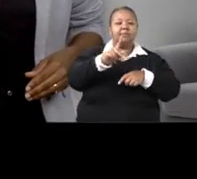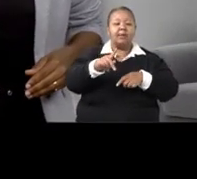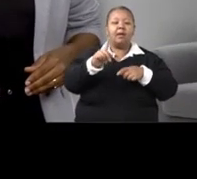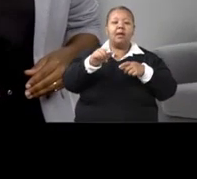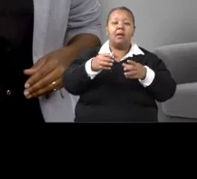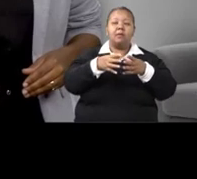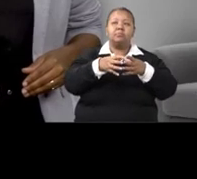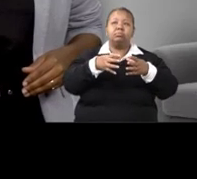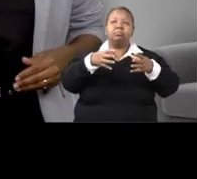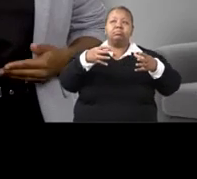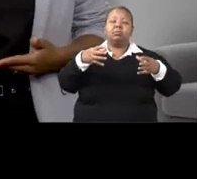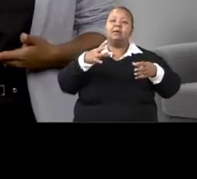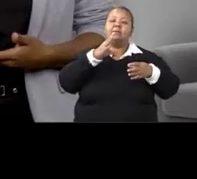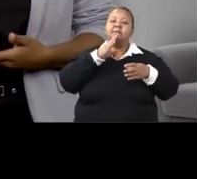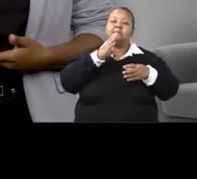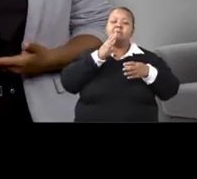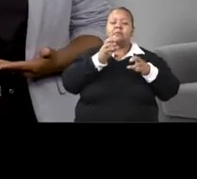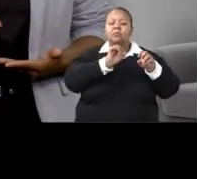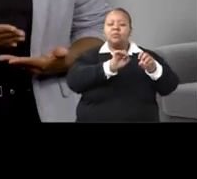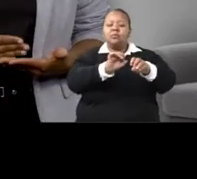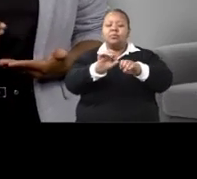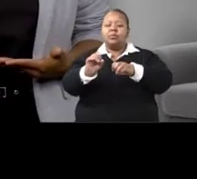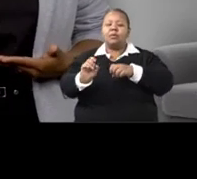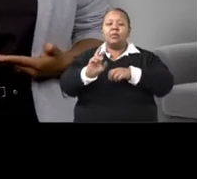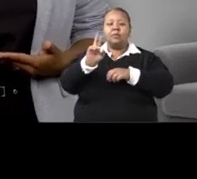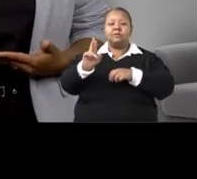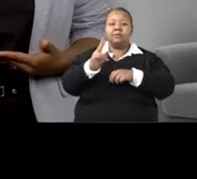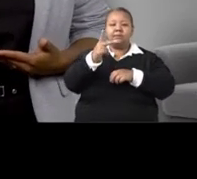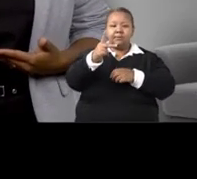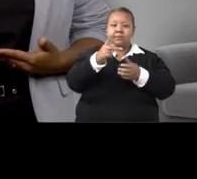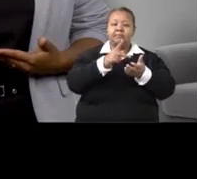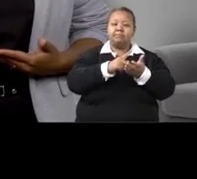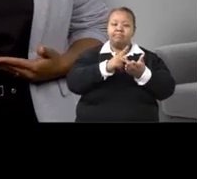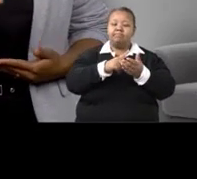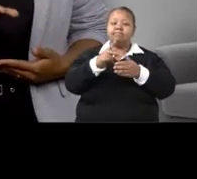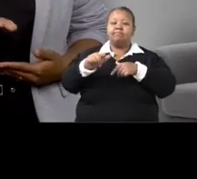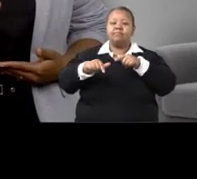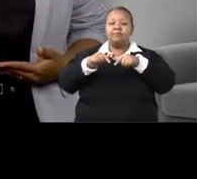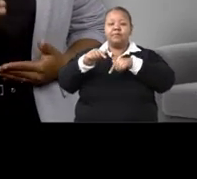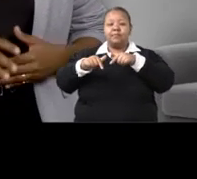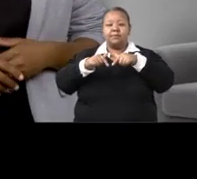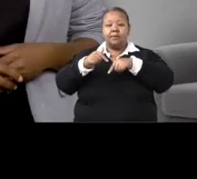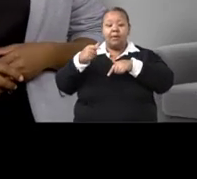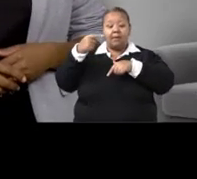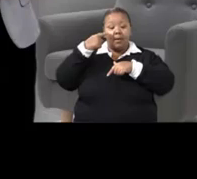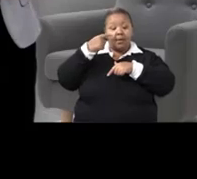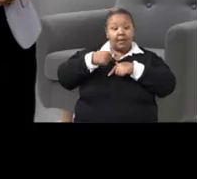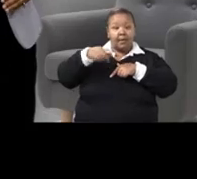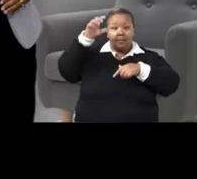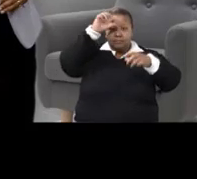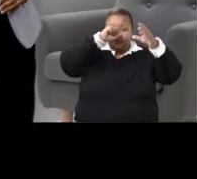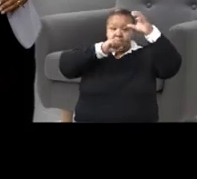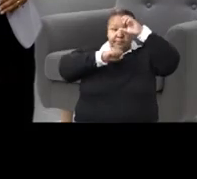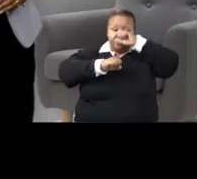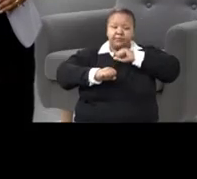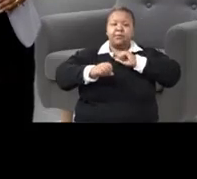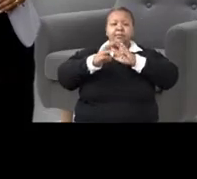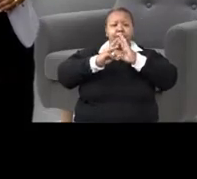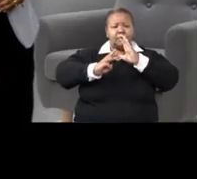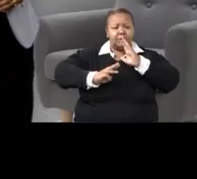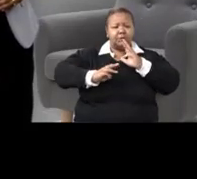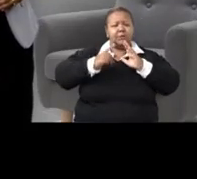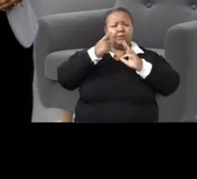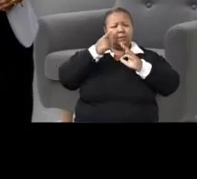é ampliar o seu conhecimento e te ensinar a como utilizar na sua realidade profissional os conceitos vistos aqui. Essa é uma metodologia que